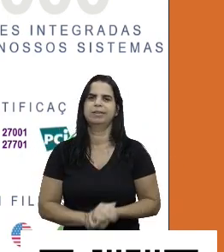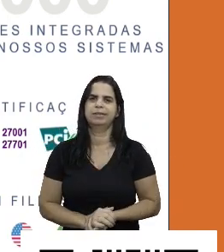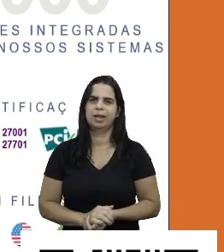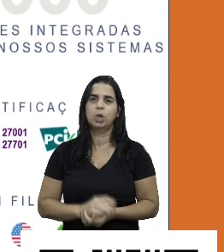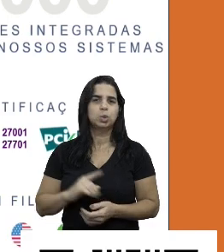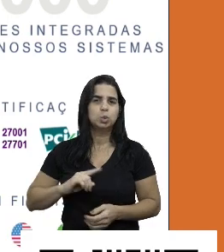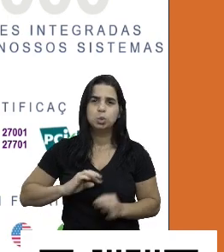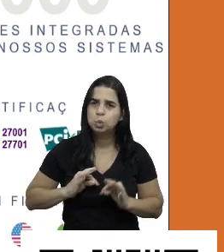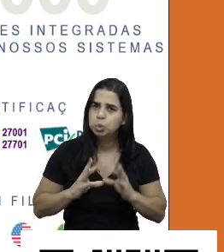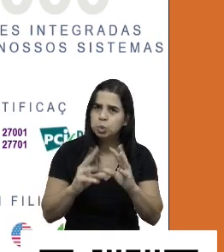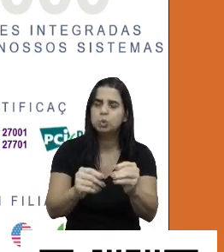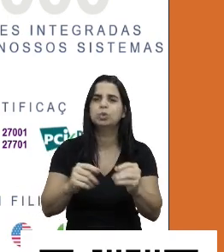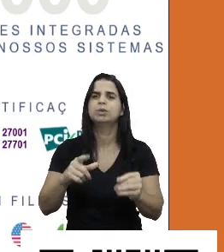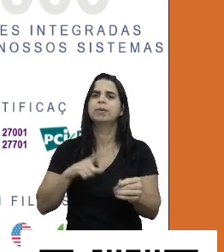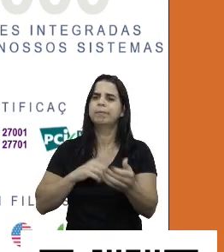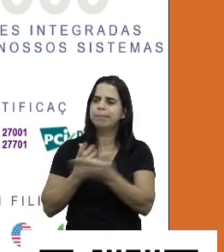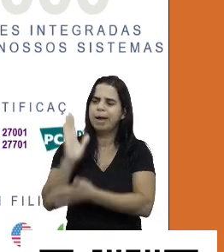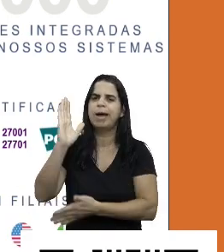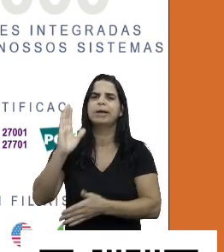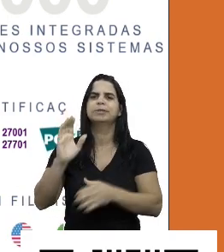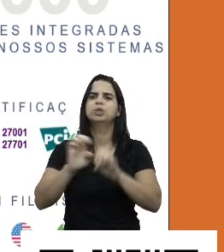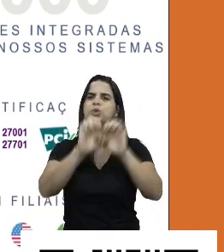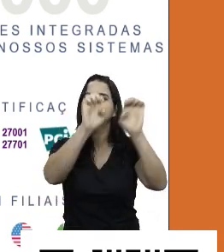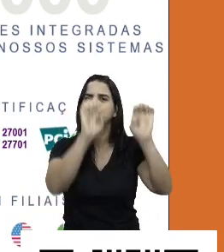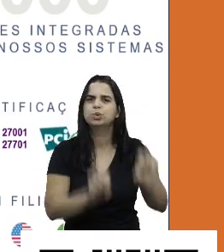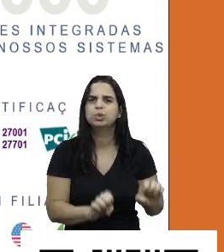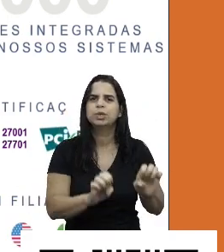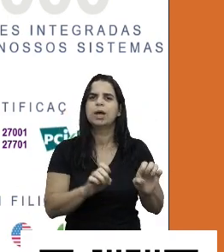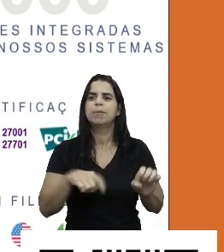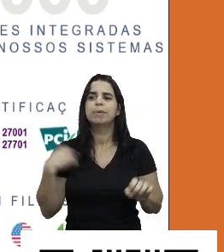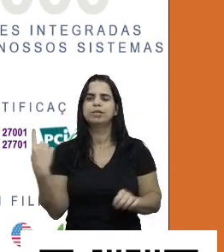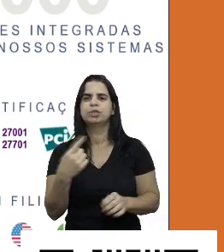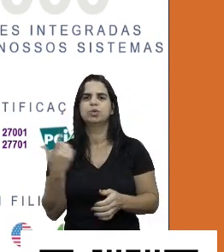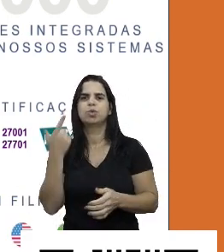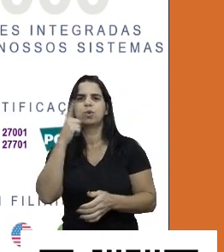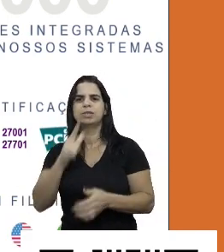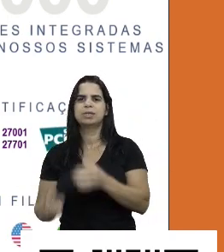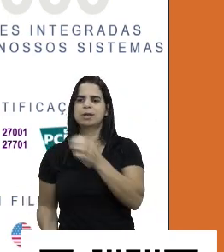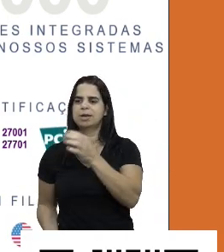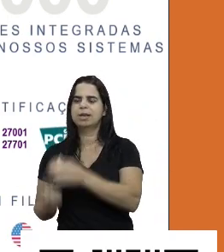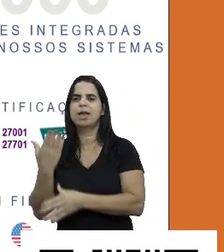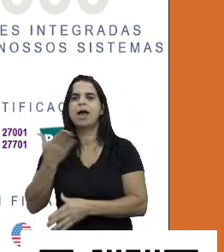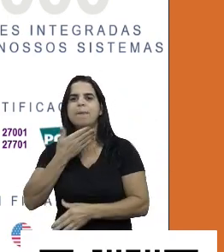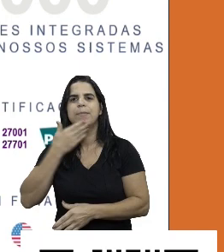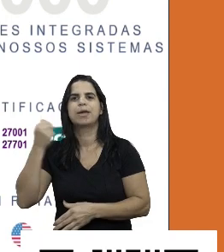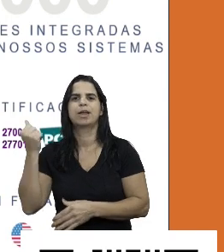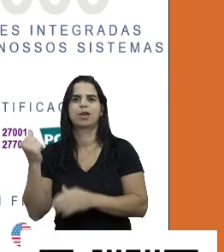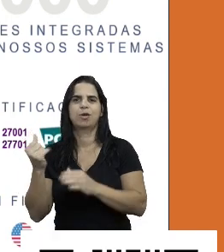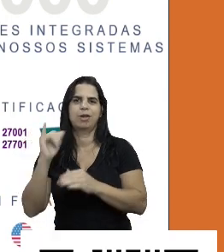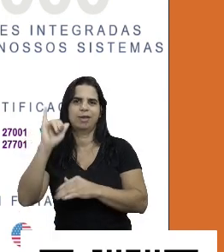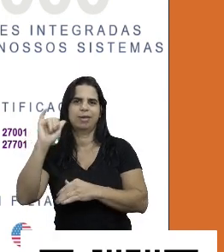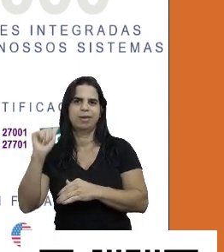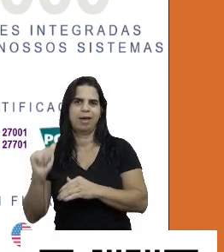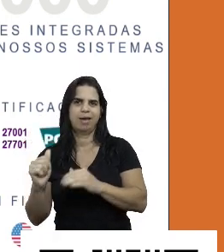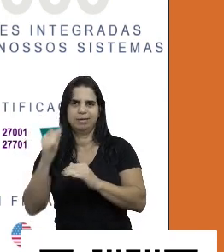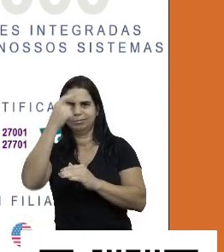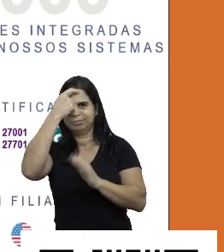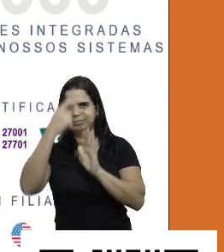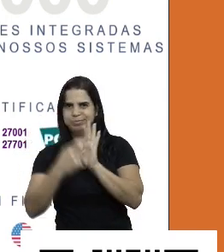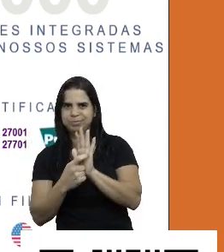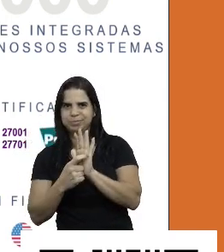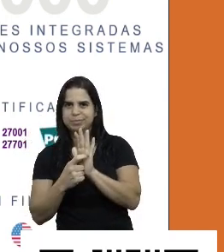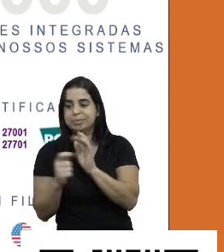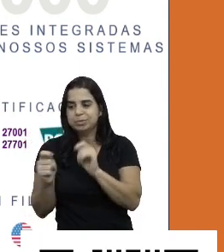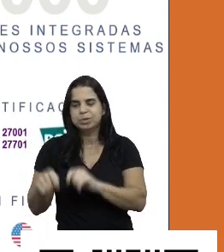de acurácia por todo uma estrutura ação para a gente conseguir criar as melhores ias possíveis para os nossos clientes